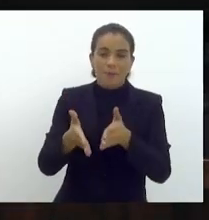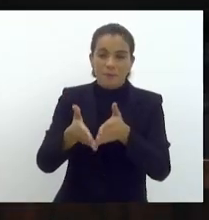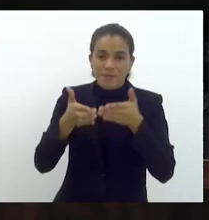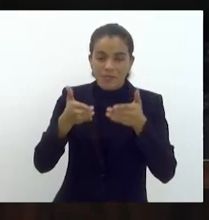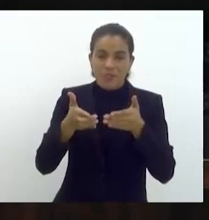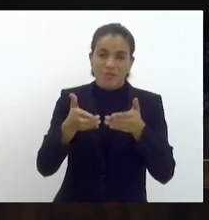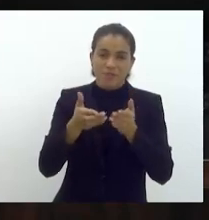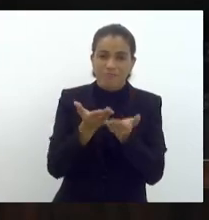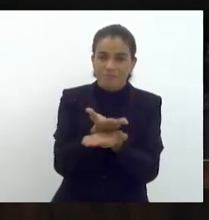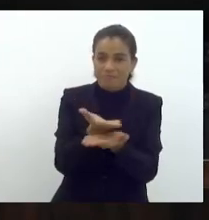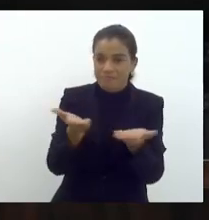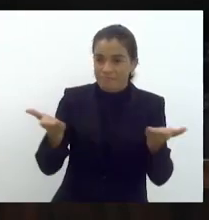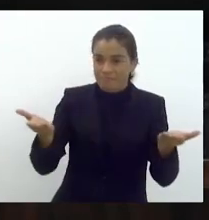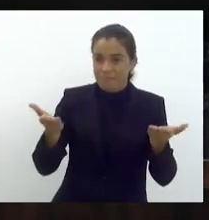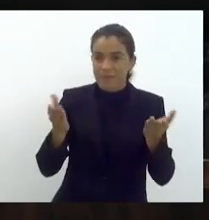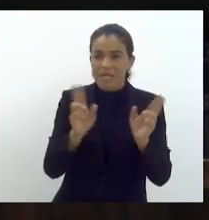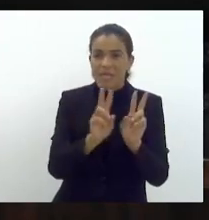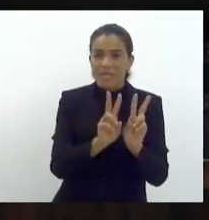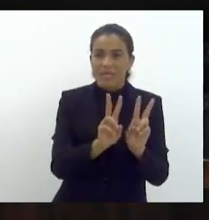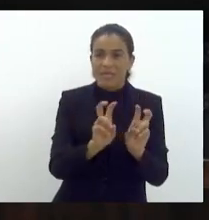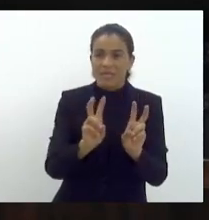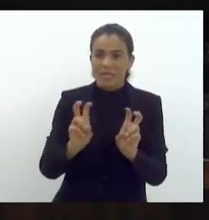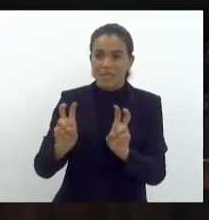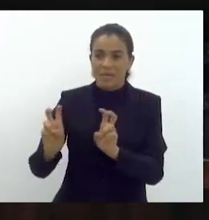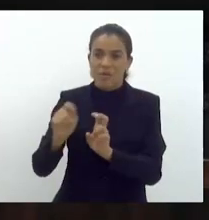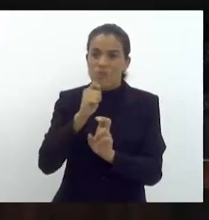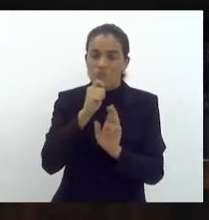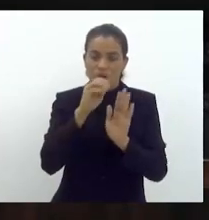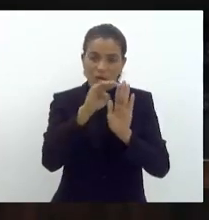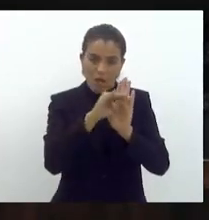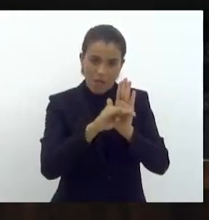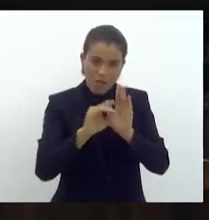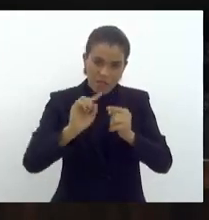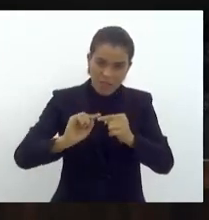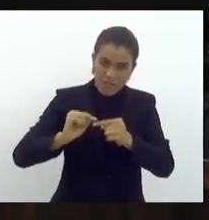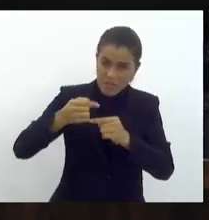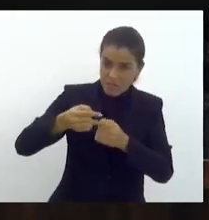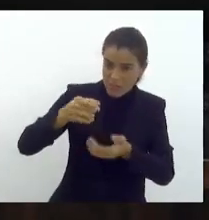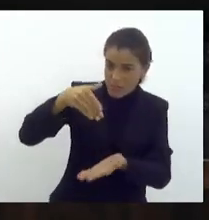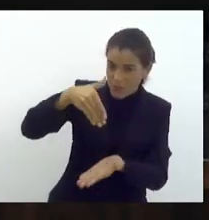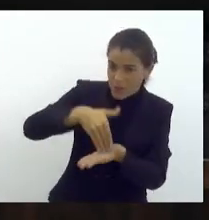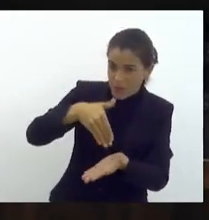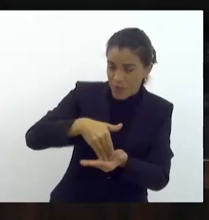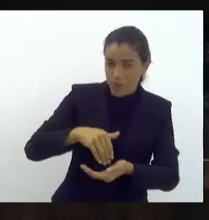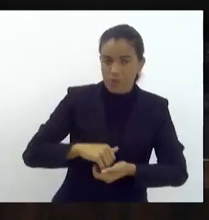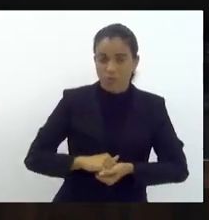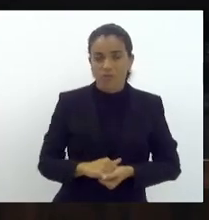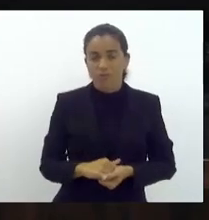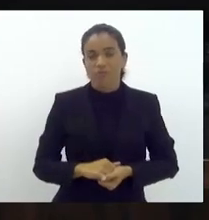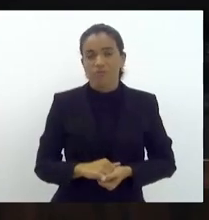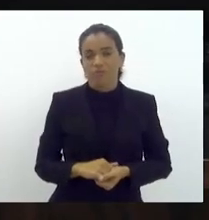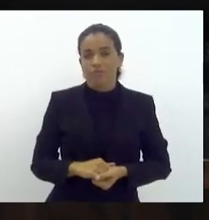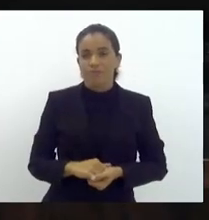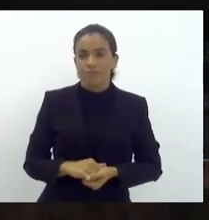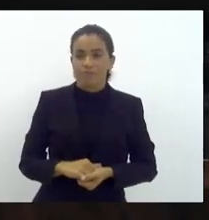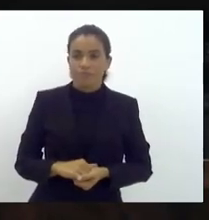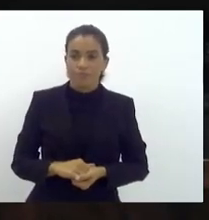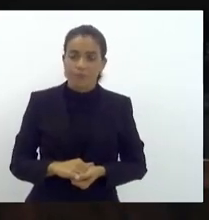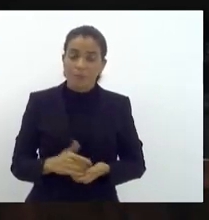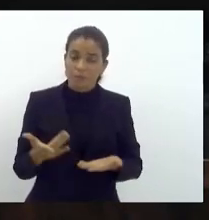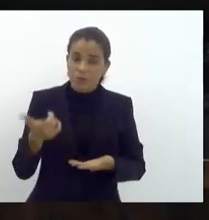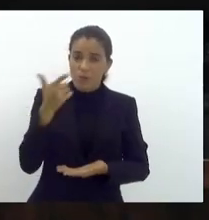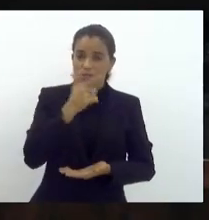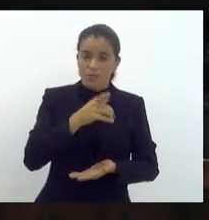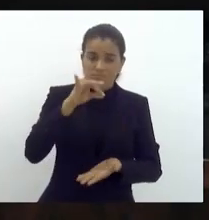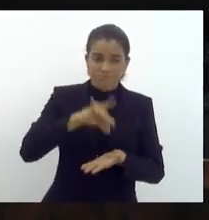aos colegas qualquer outro tema não pertinente a falta que a gente possa deixar para discussão para a gente poder dar